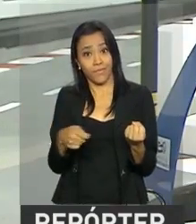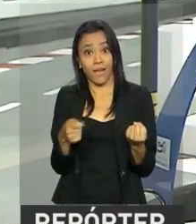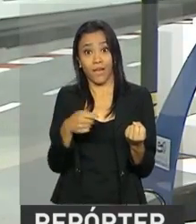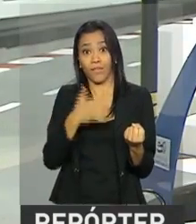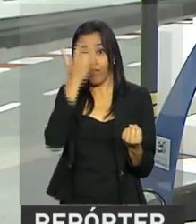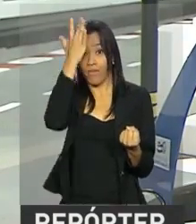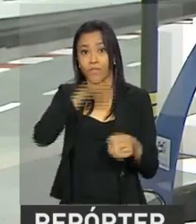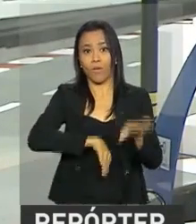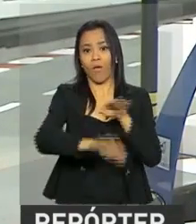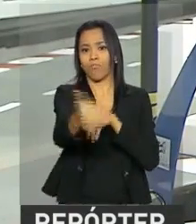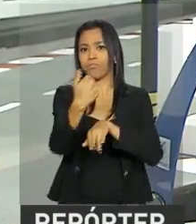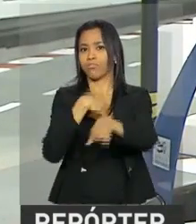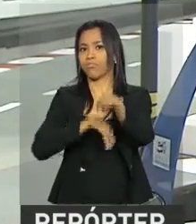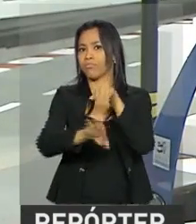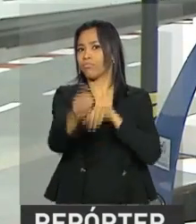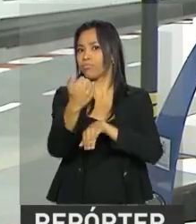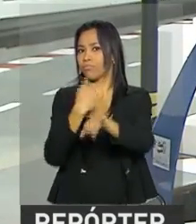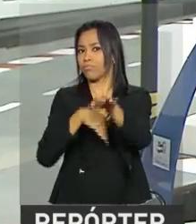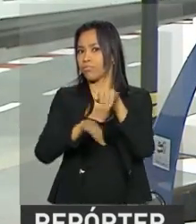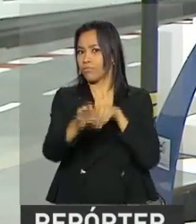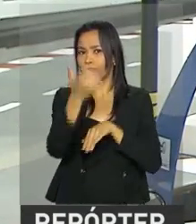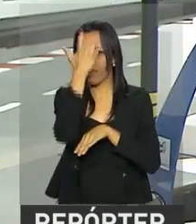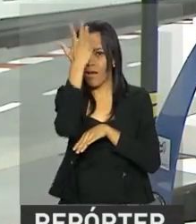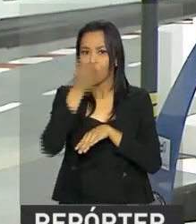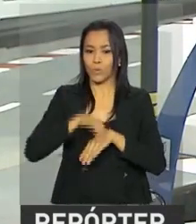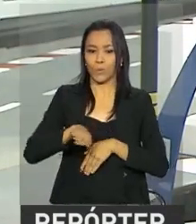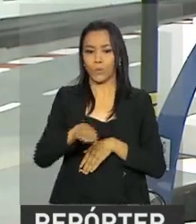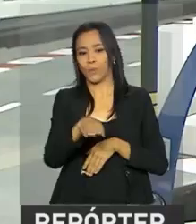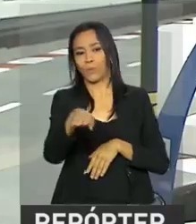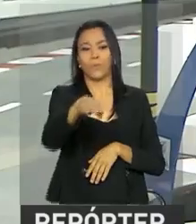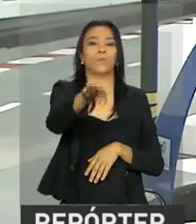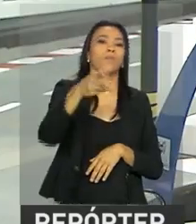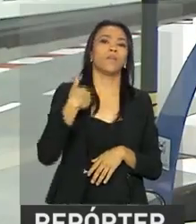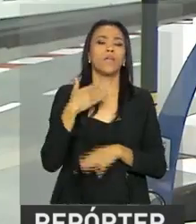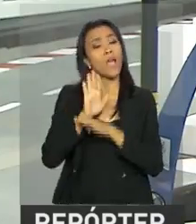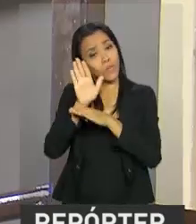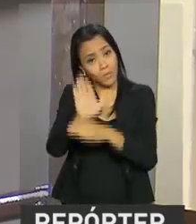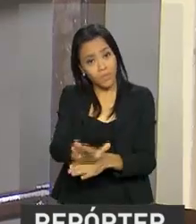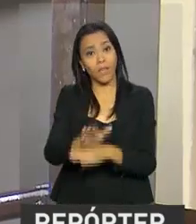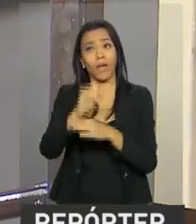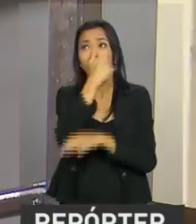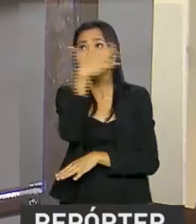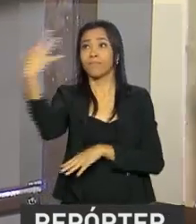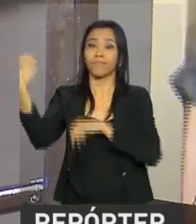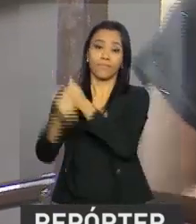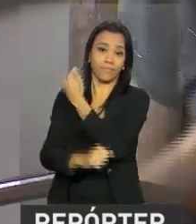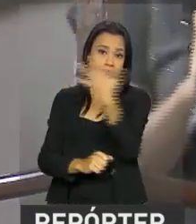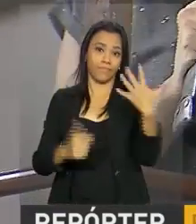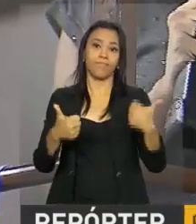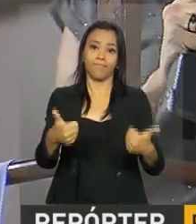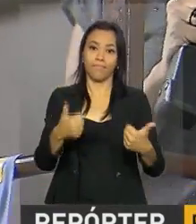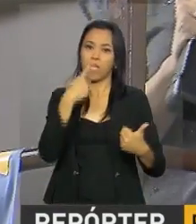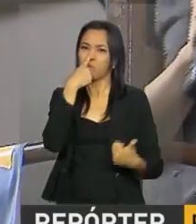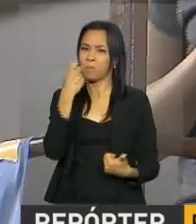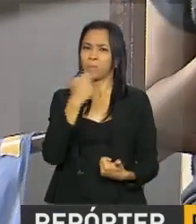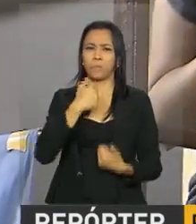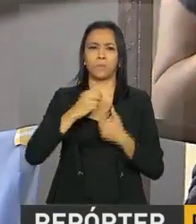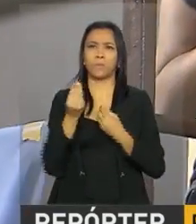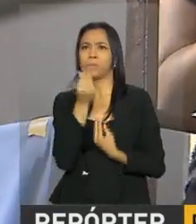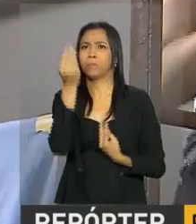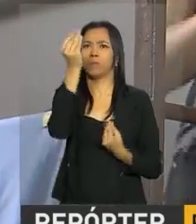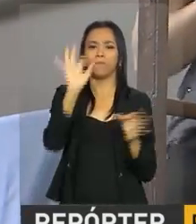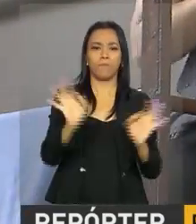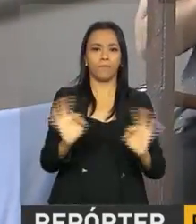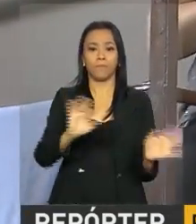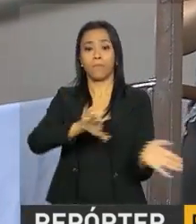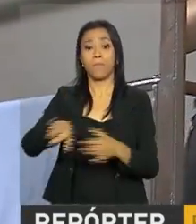fluxo do trânsito em si. E ser zero poluente vai ajudar a natureza também. Outro destaque dessa edição da Olimpíada é essa